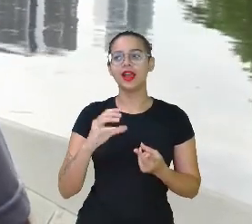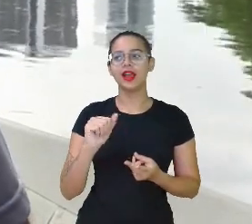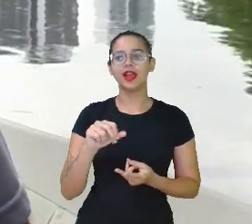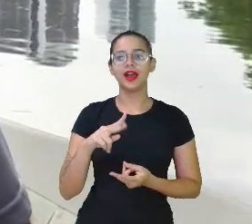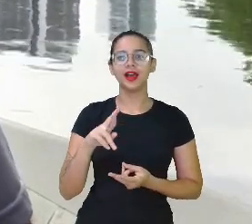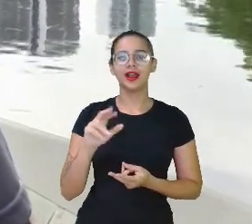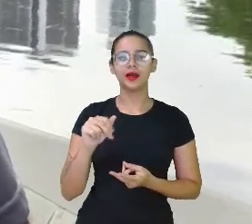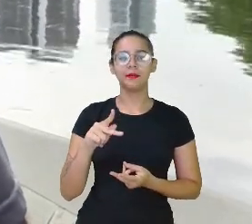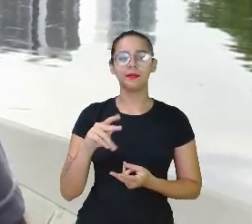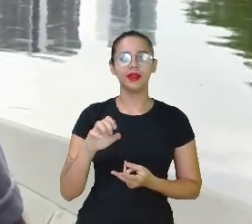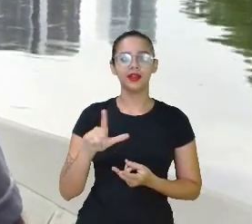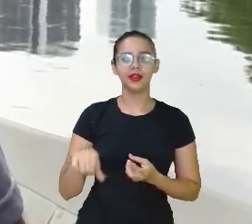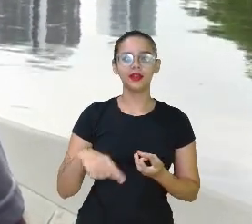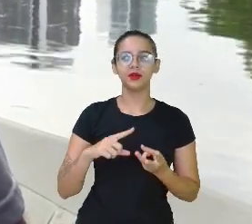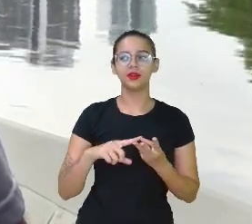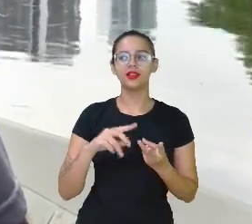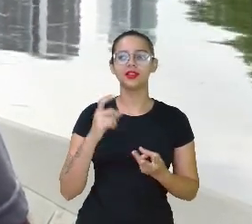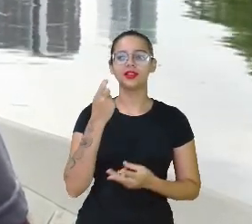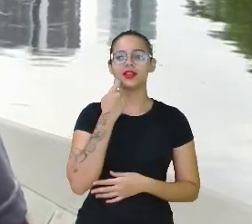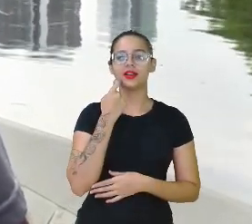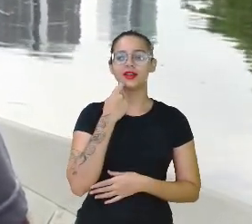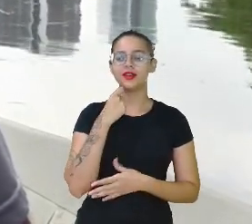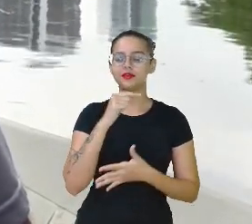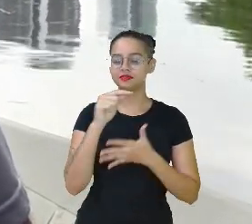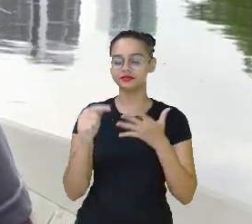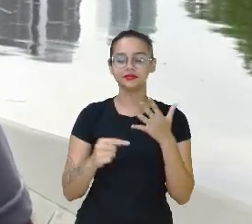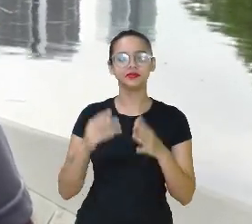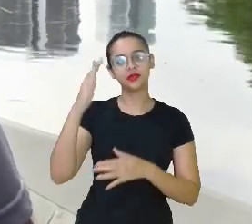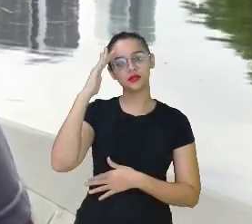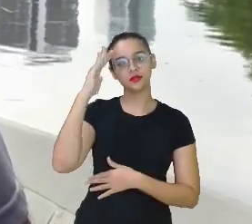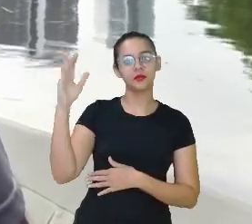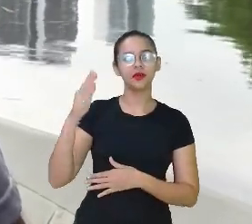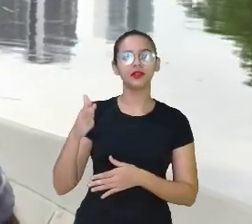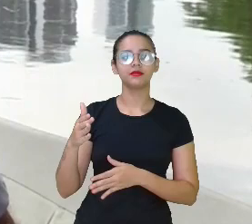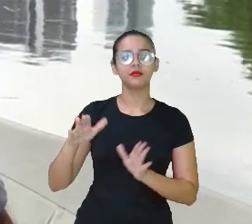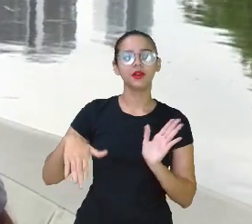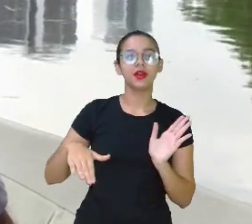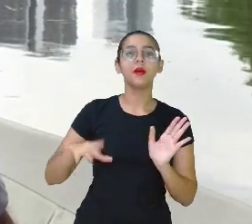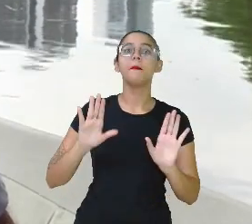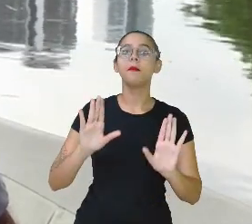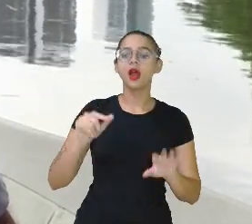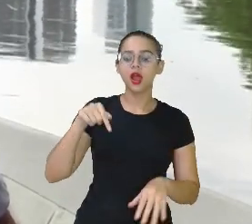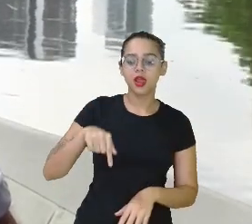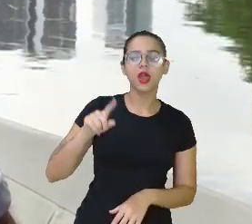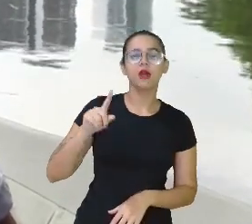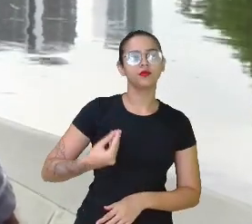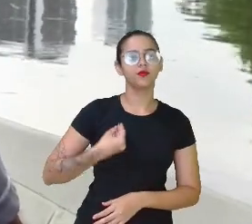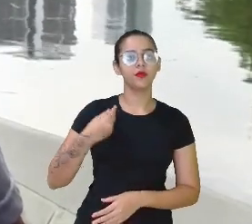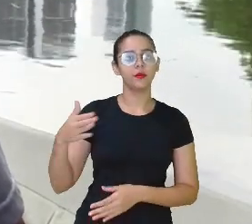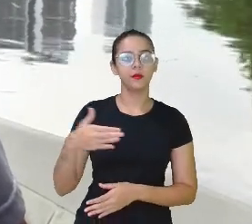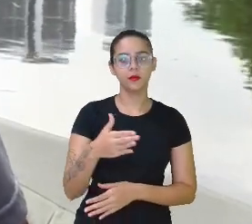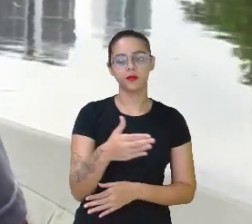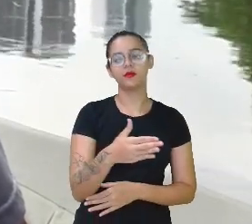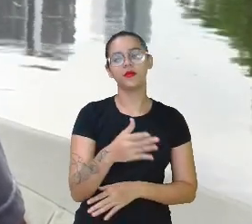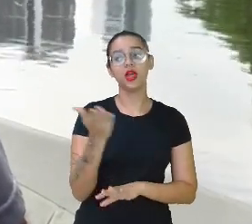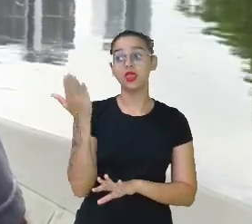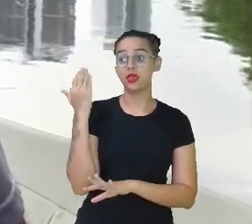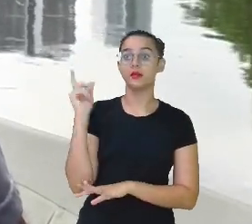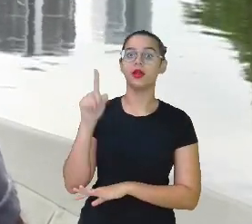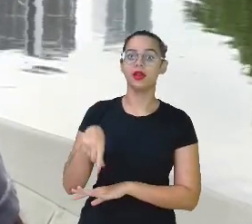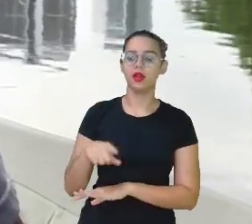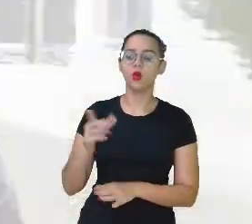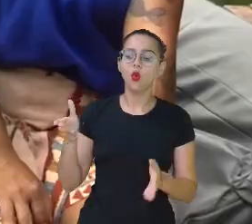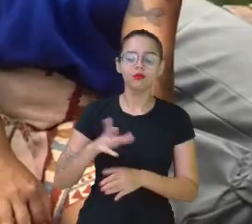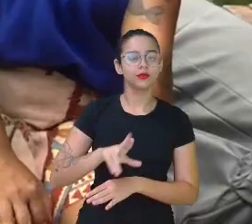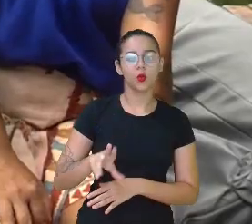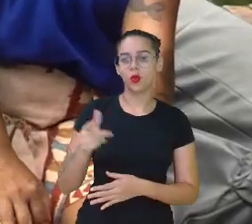tainha, o curimã, né? São peixes realmente da praia. Só que aqui é um viveiro de peixe. Antigamente era um viveiro de peixe, que hoje não